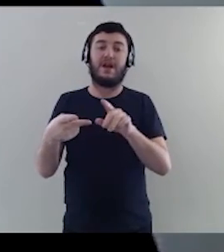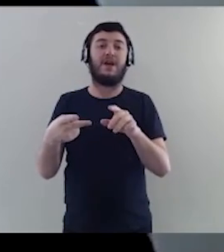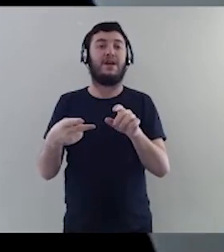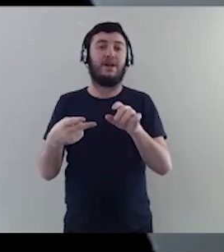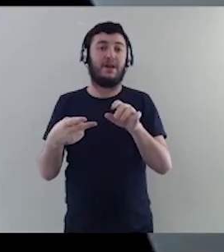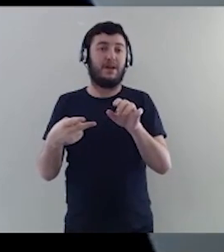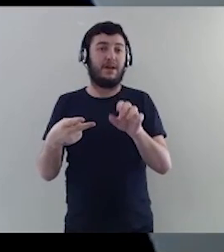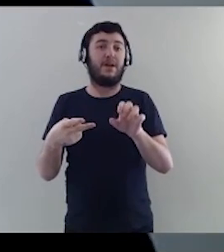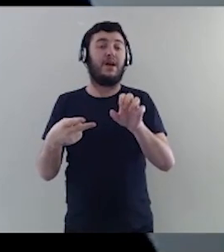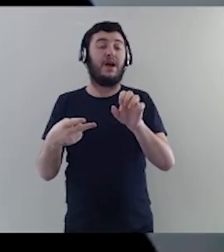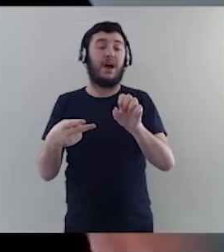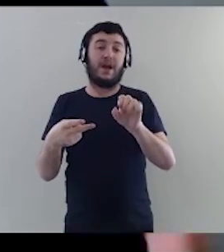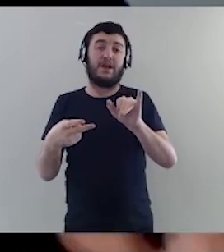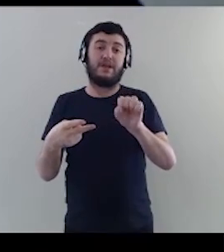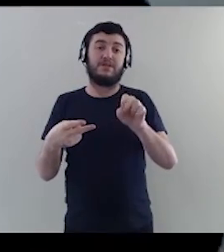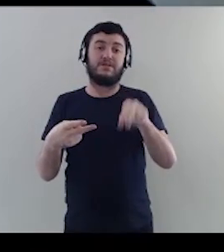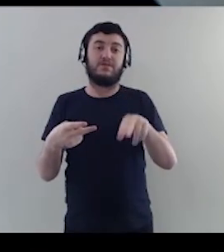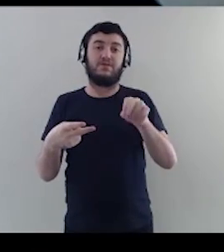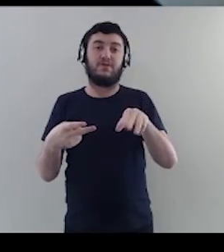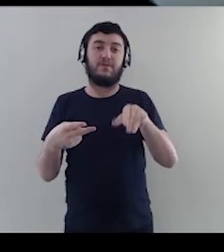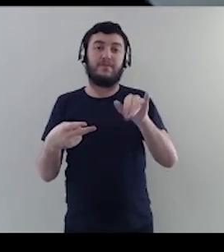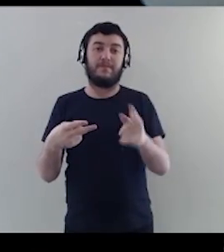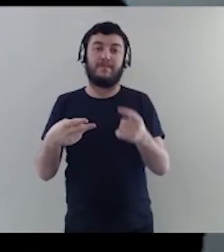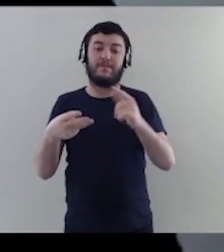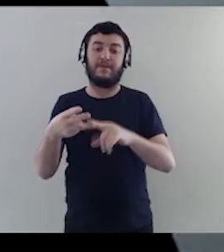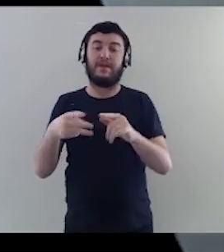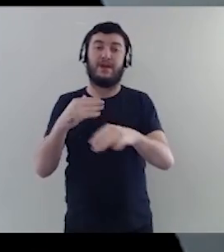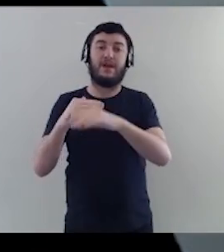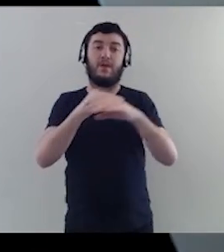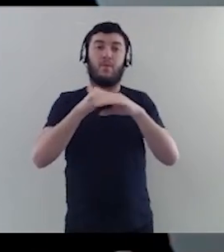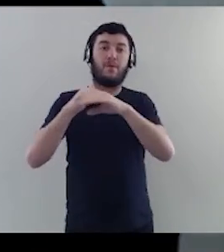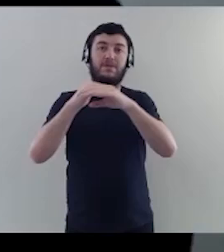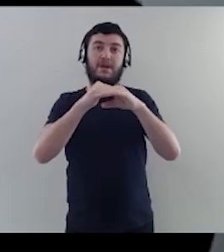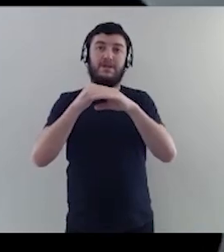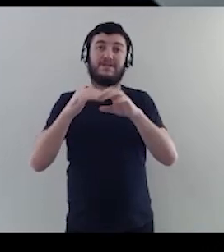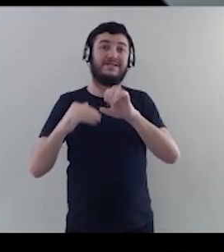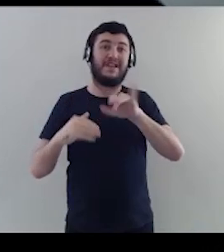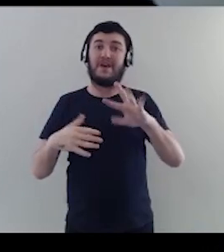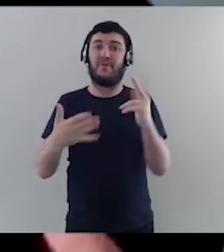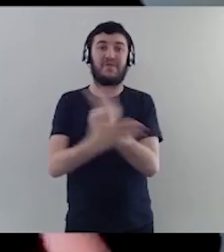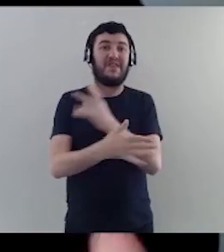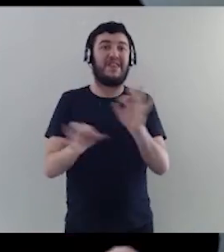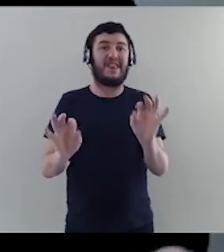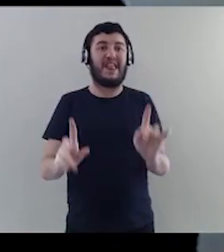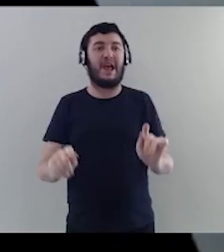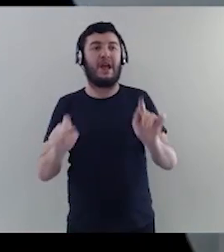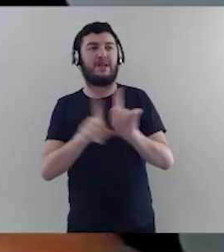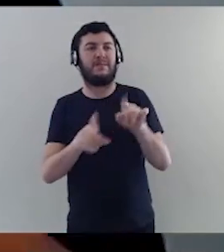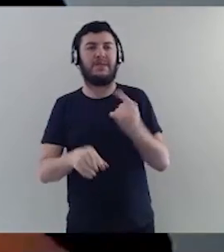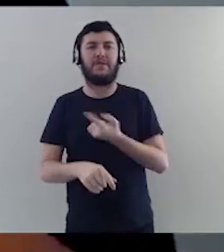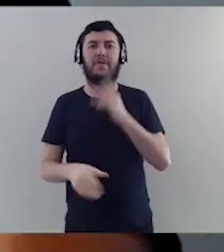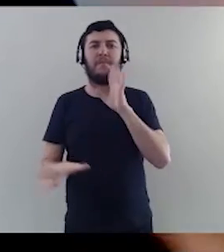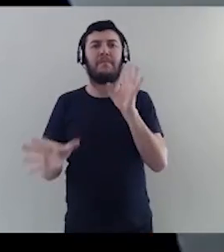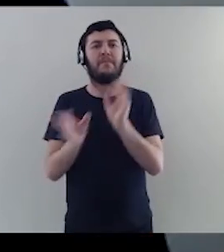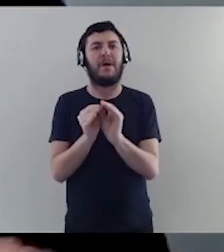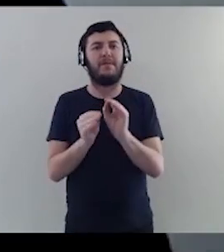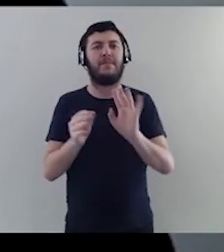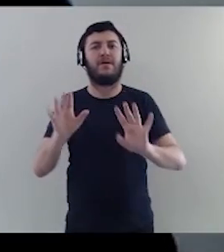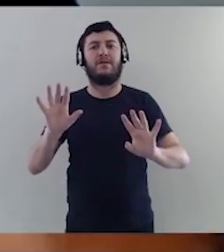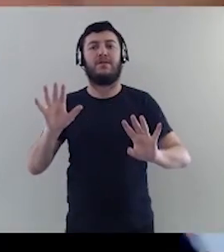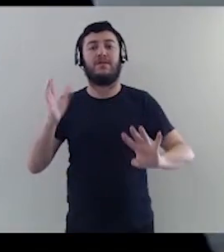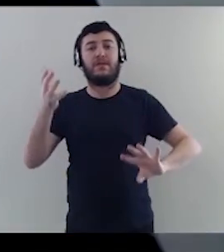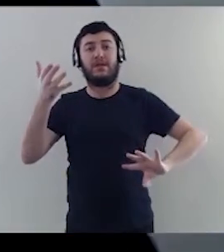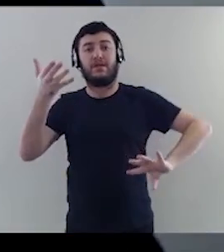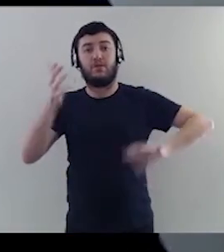o princípio da igualdade. Se tal não acontecer, podemos ter situações em que se tratem de